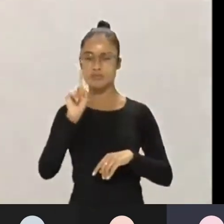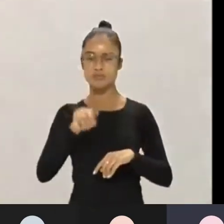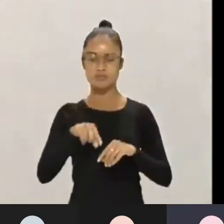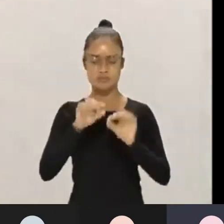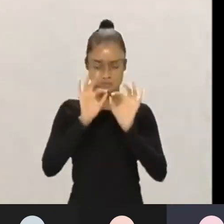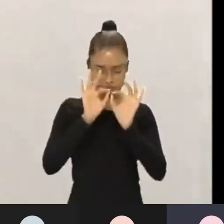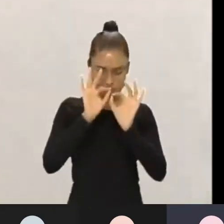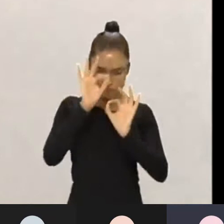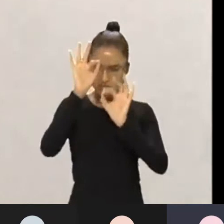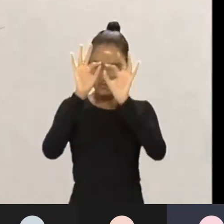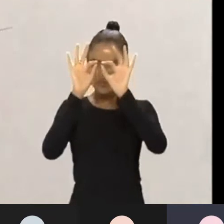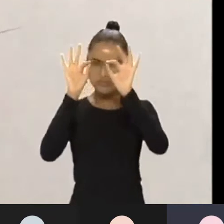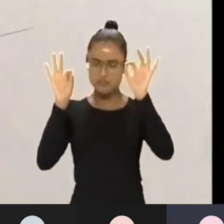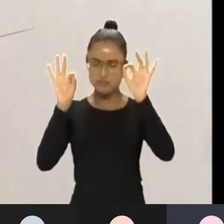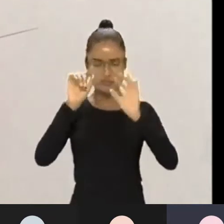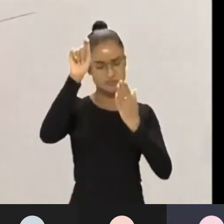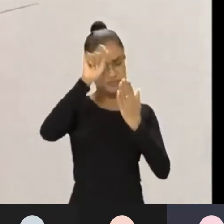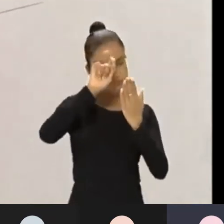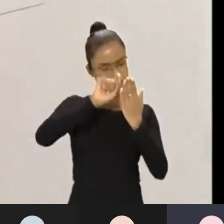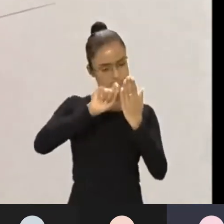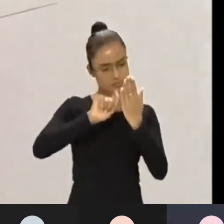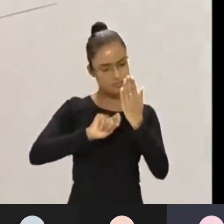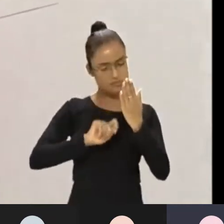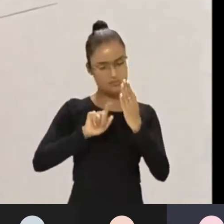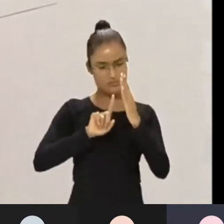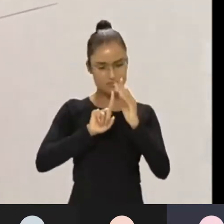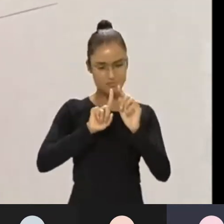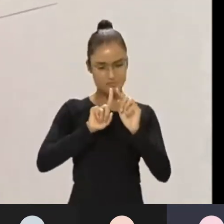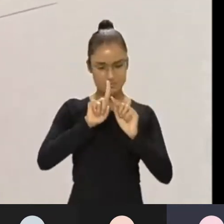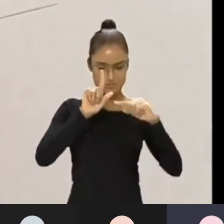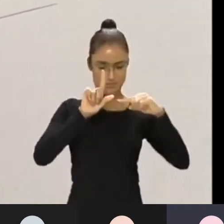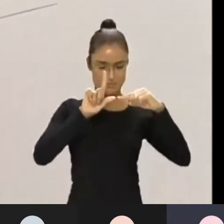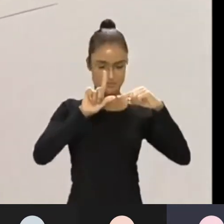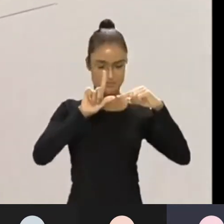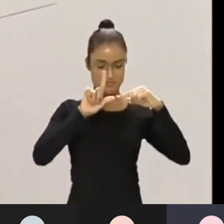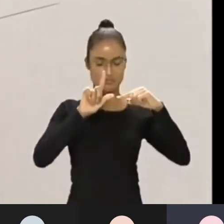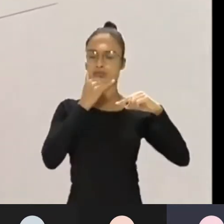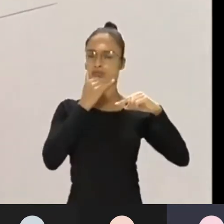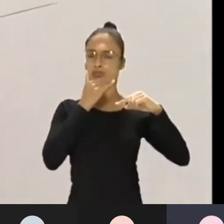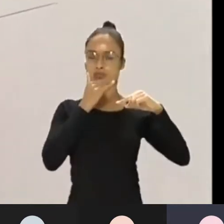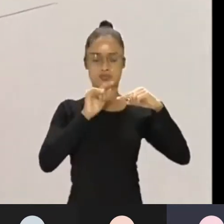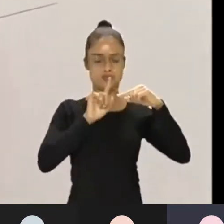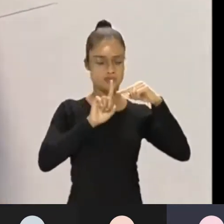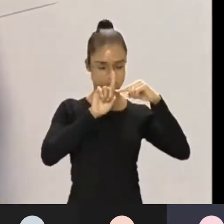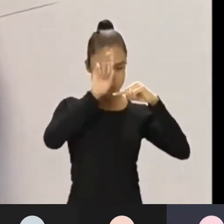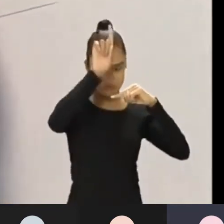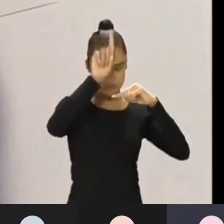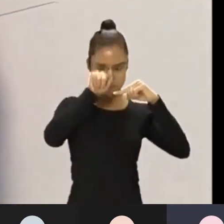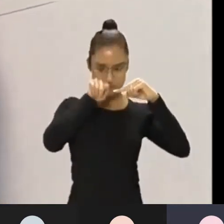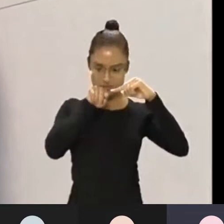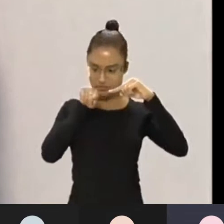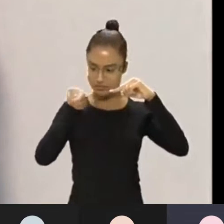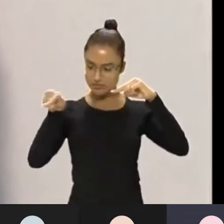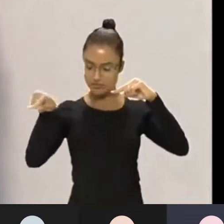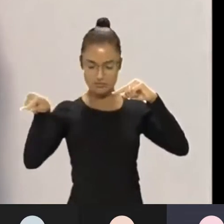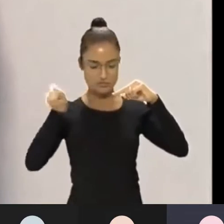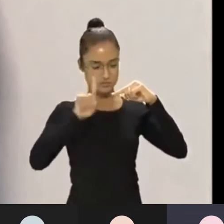essas linhas, então, vou apagar aqui os excessos. Essas linhas de eixos, essas linhas de